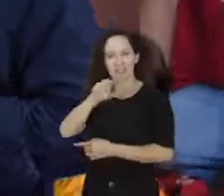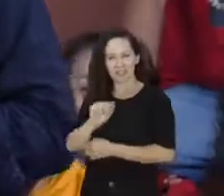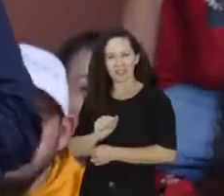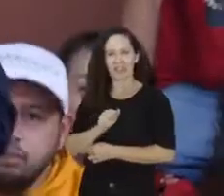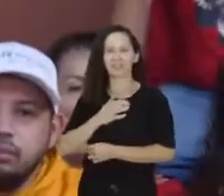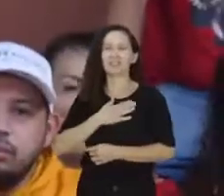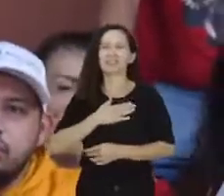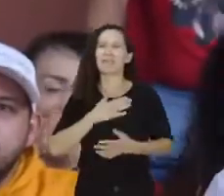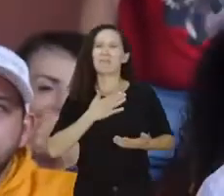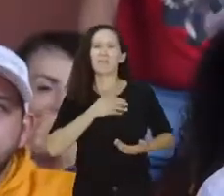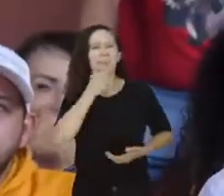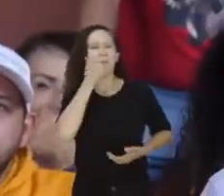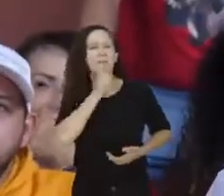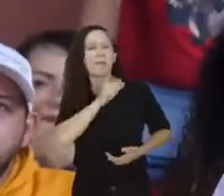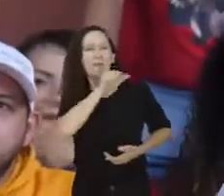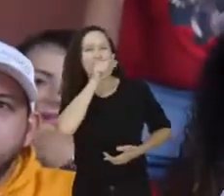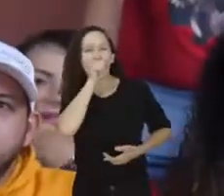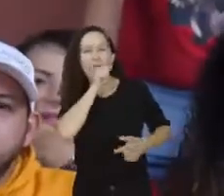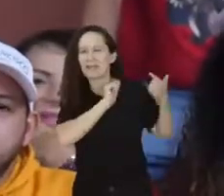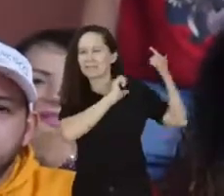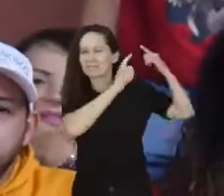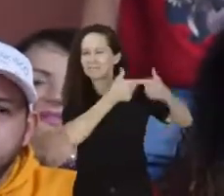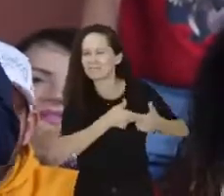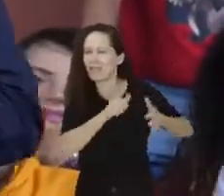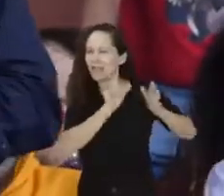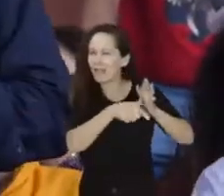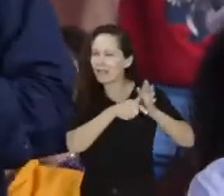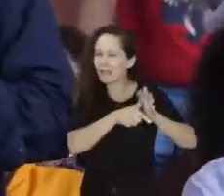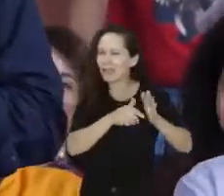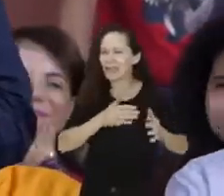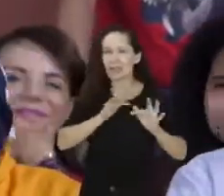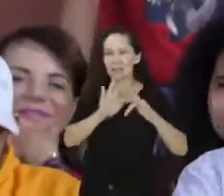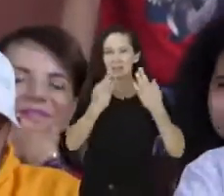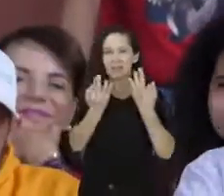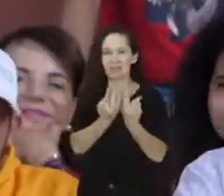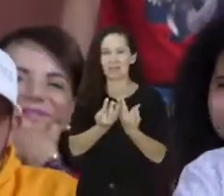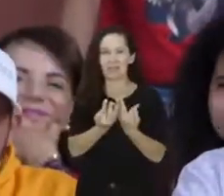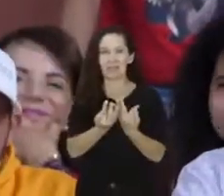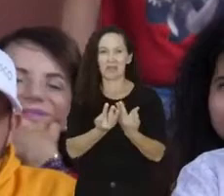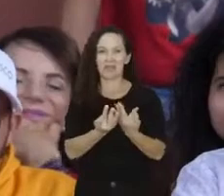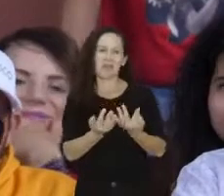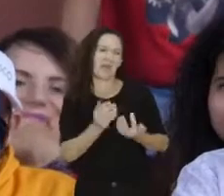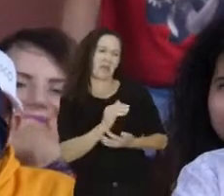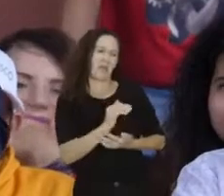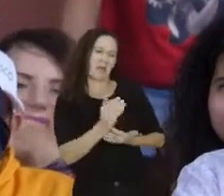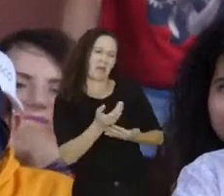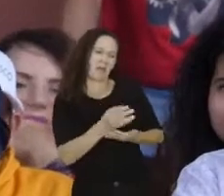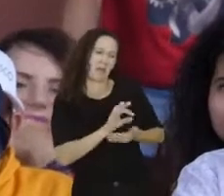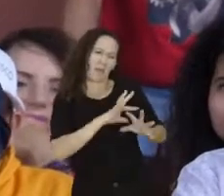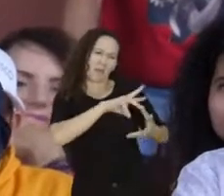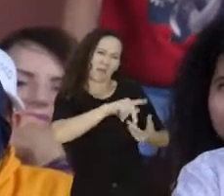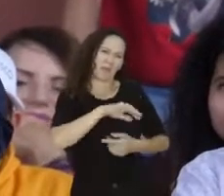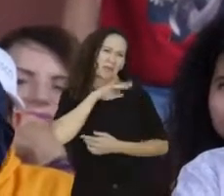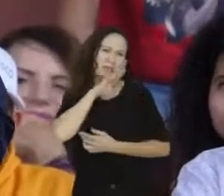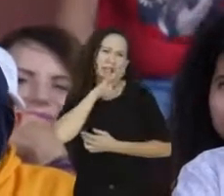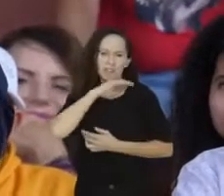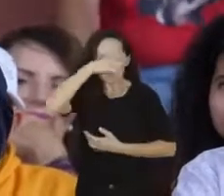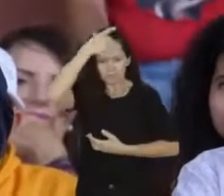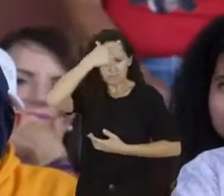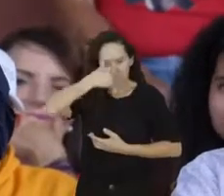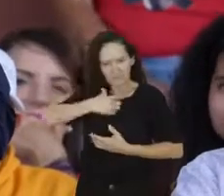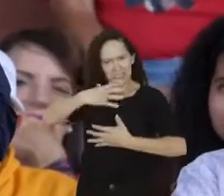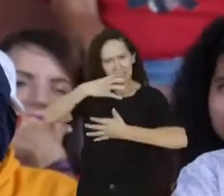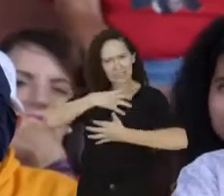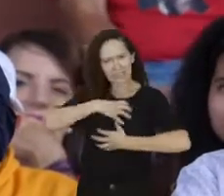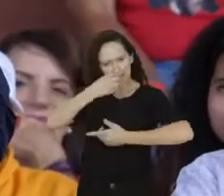é conservadora, não sei das contas, ninguém presta no mundo, preste você. Se